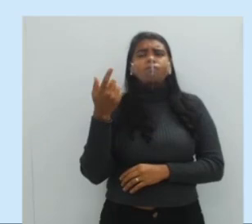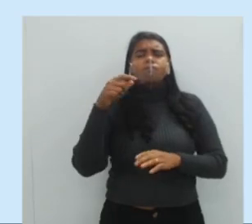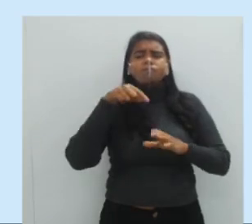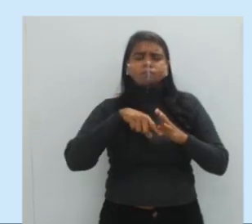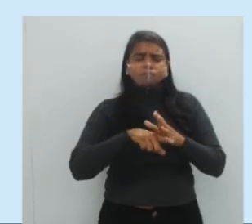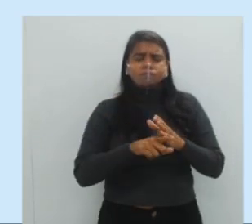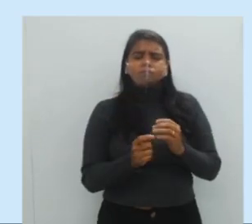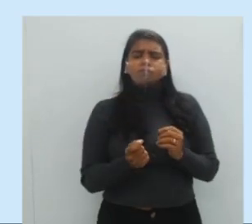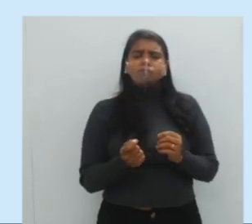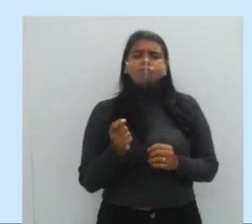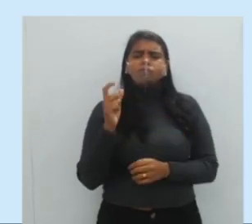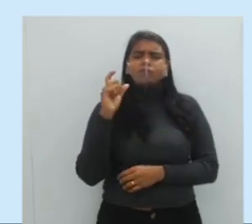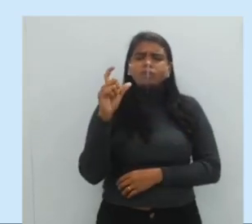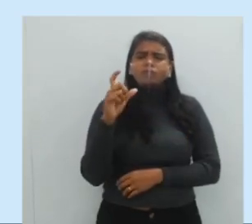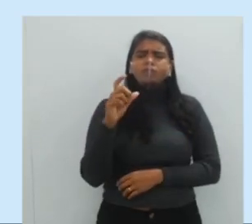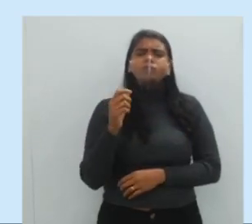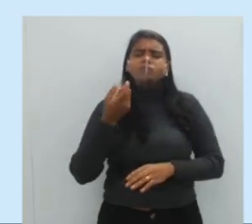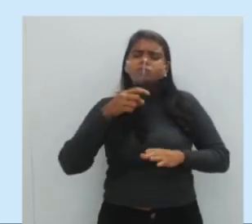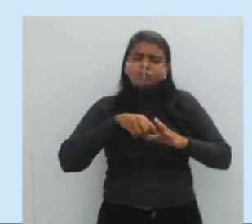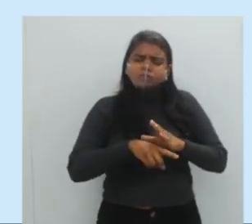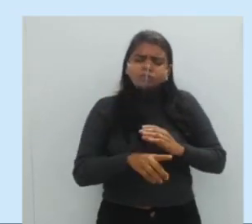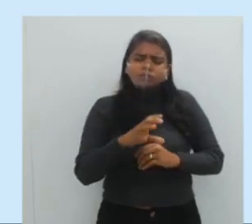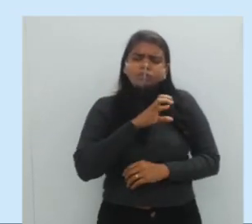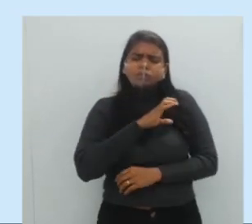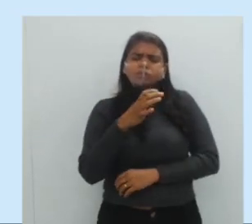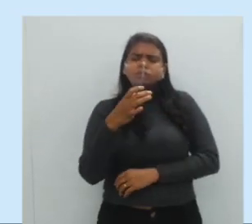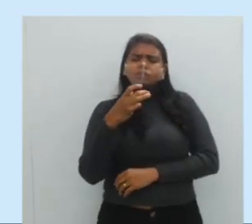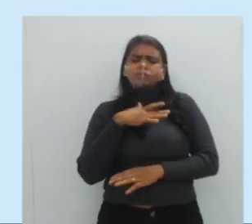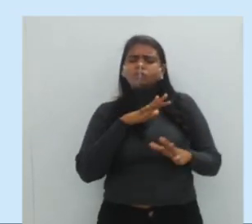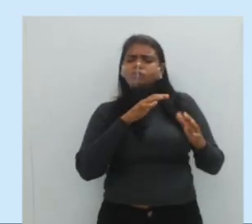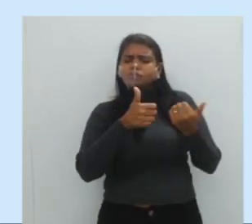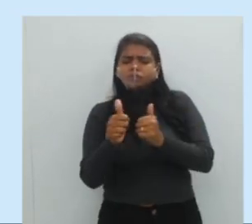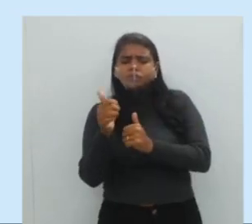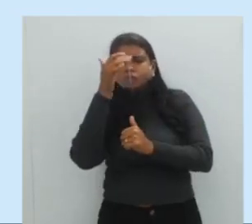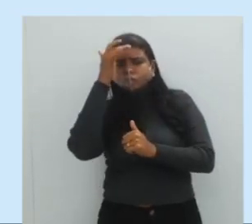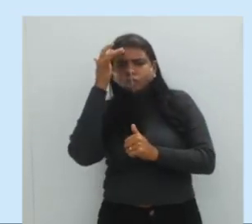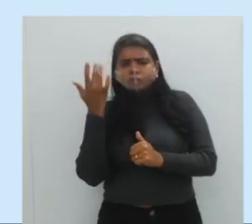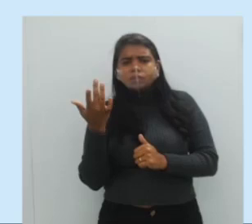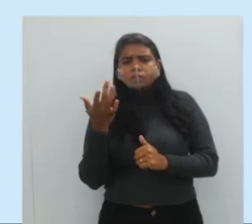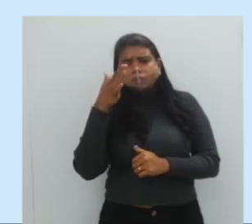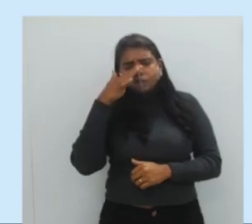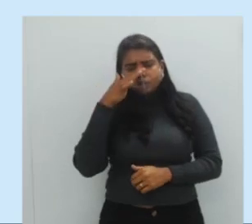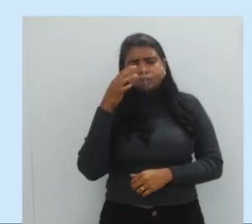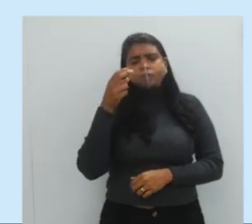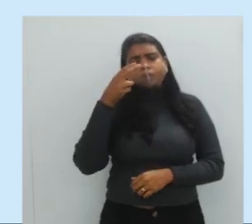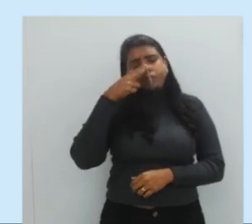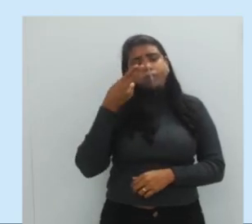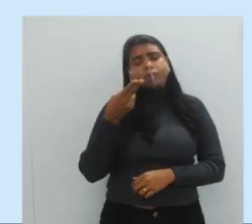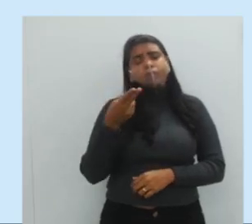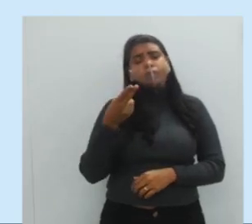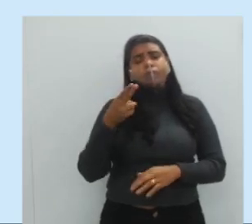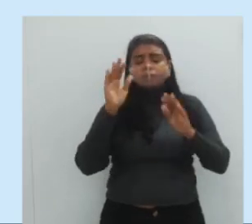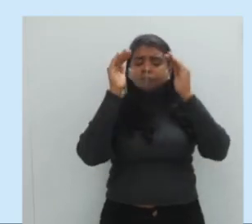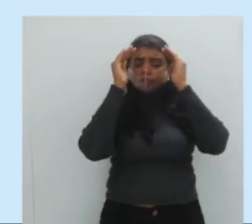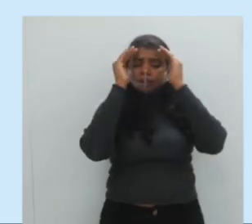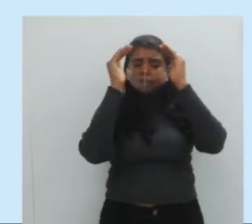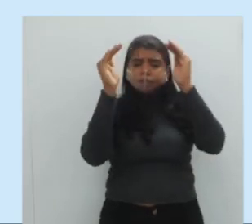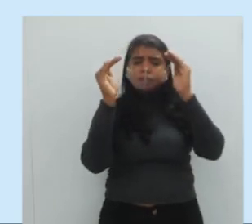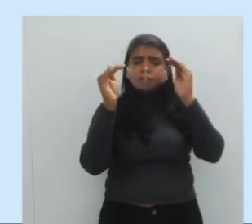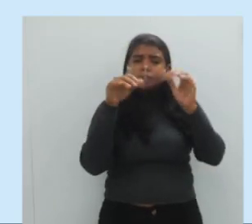ideia profunda, uma mensagem profunda aos seus adeptos. Então nós temos que respeitar essa